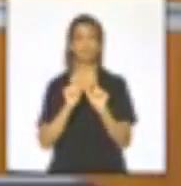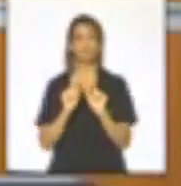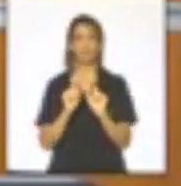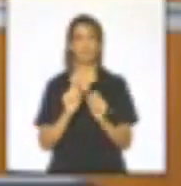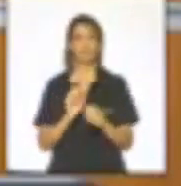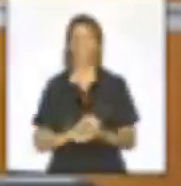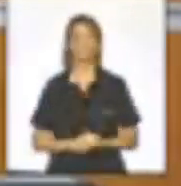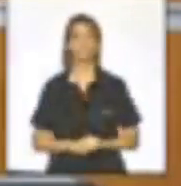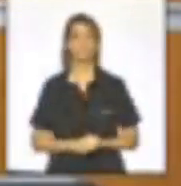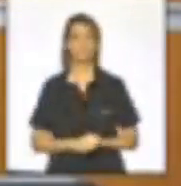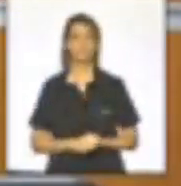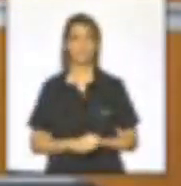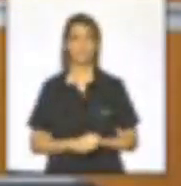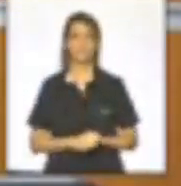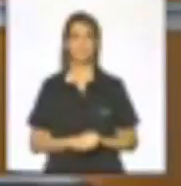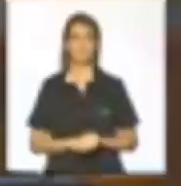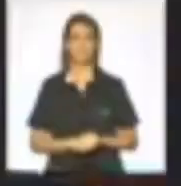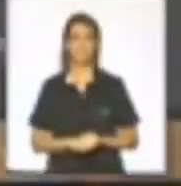acontecer?